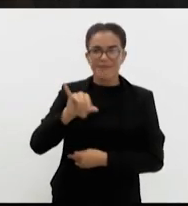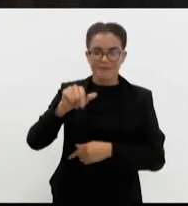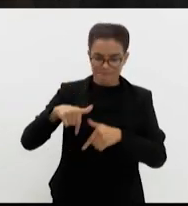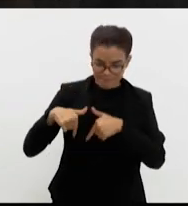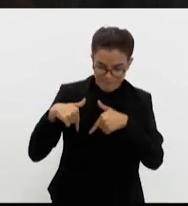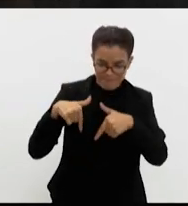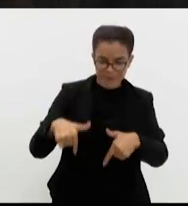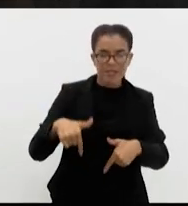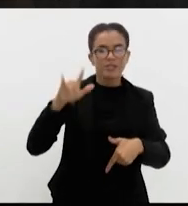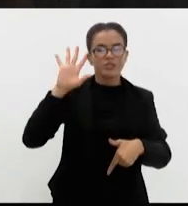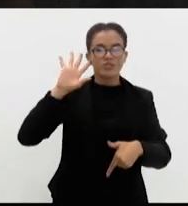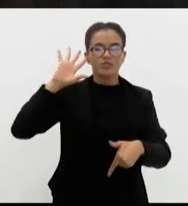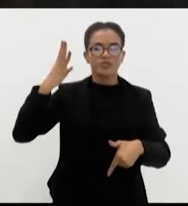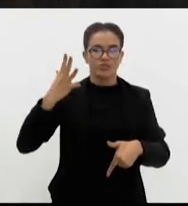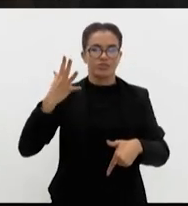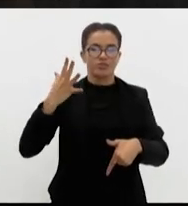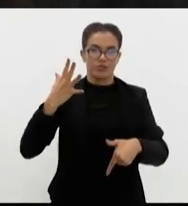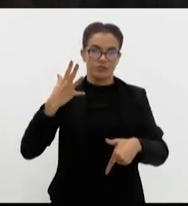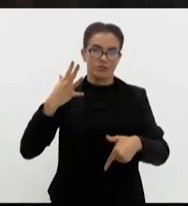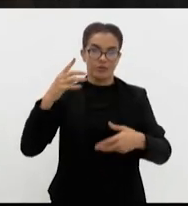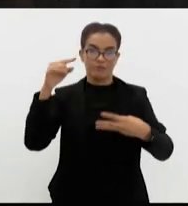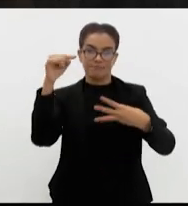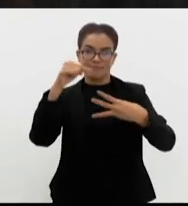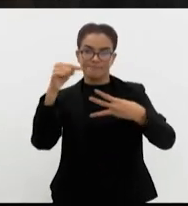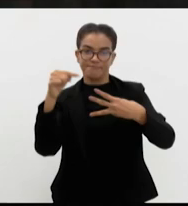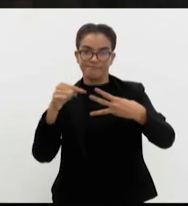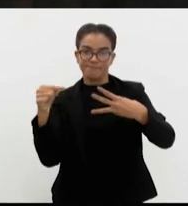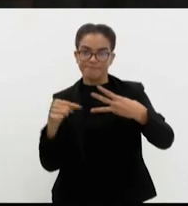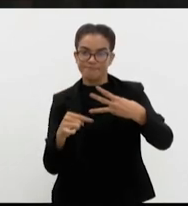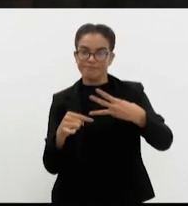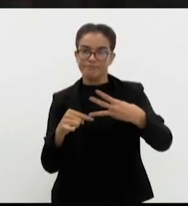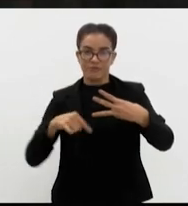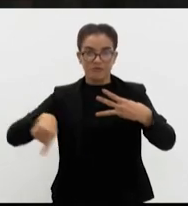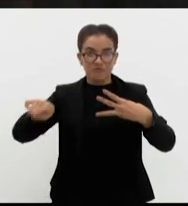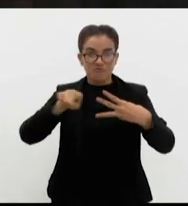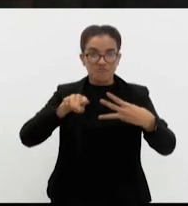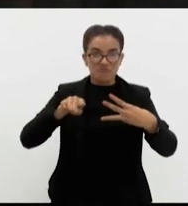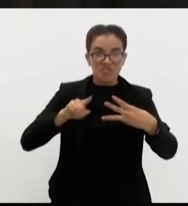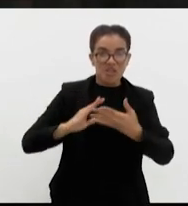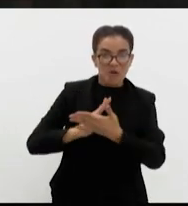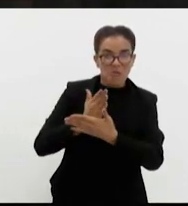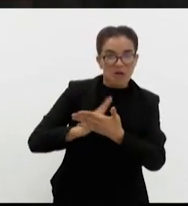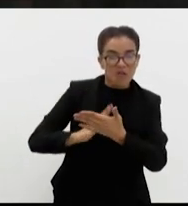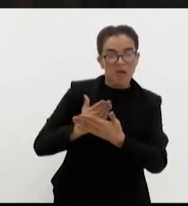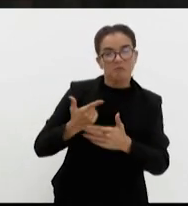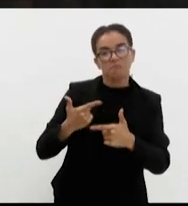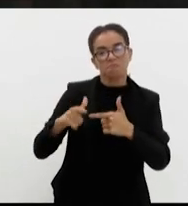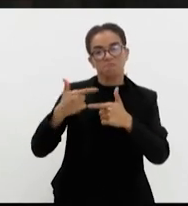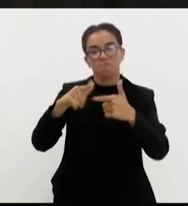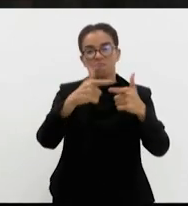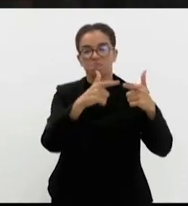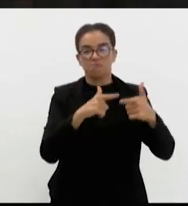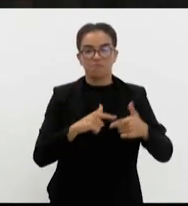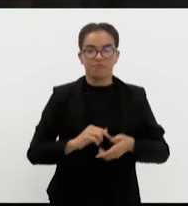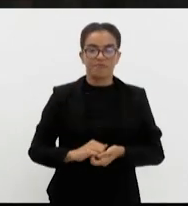a solução para estes três pontos doa a quem do Muito obrigado senhor